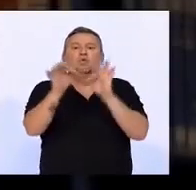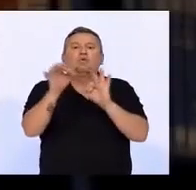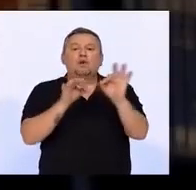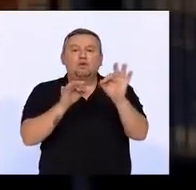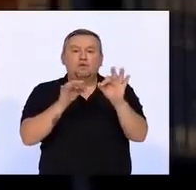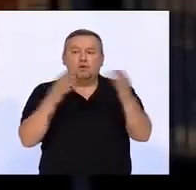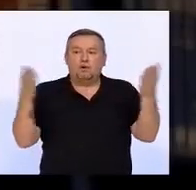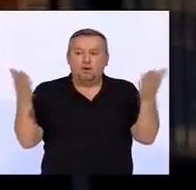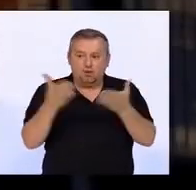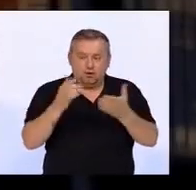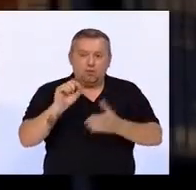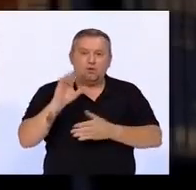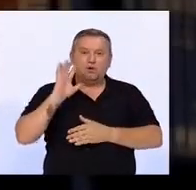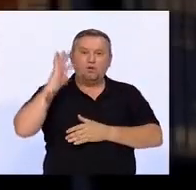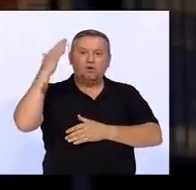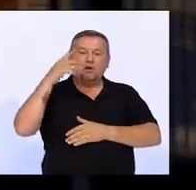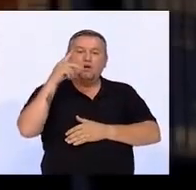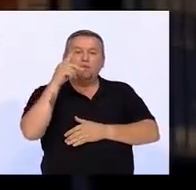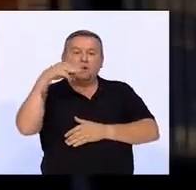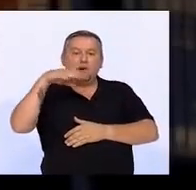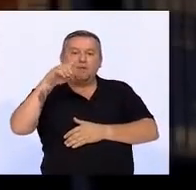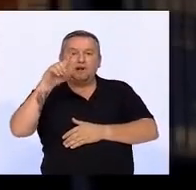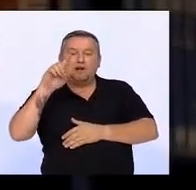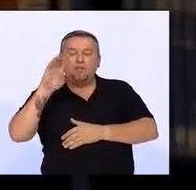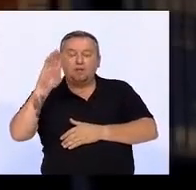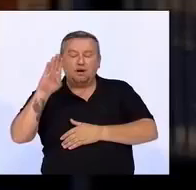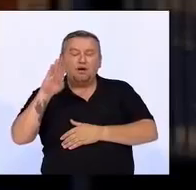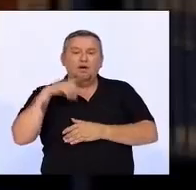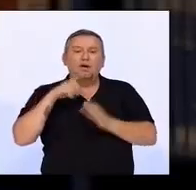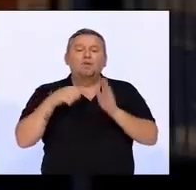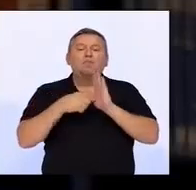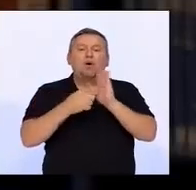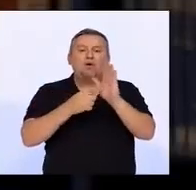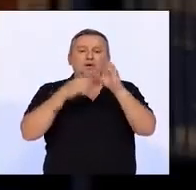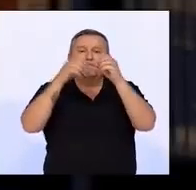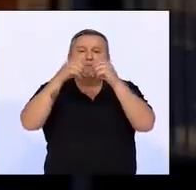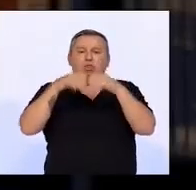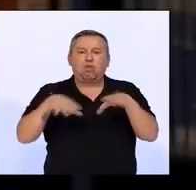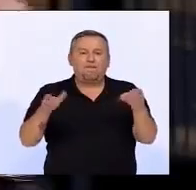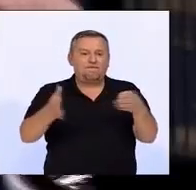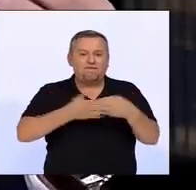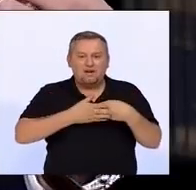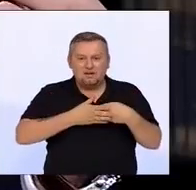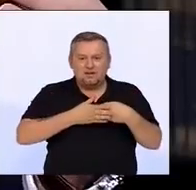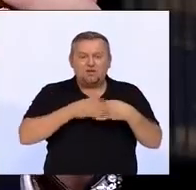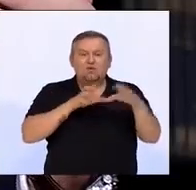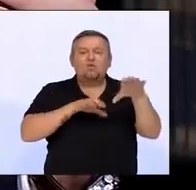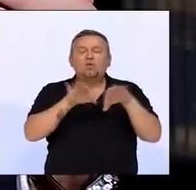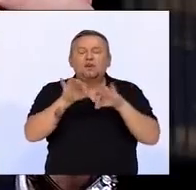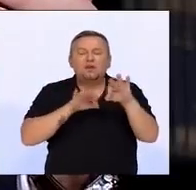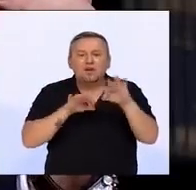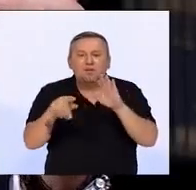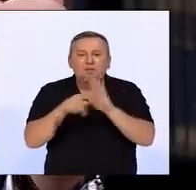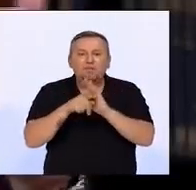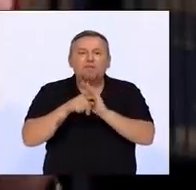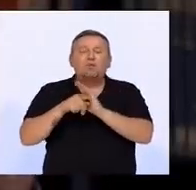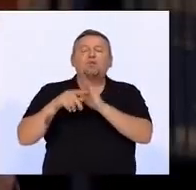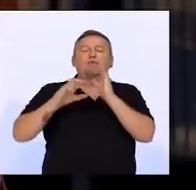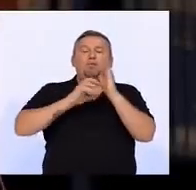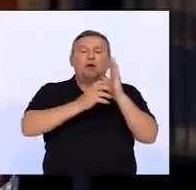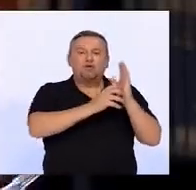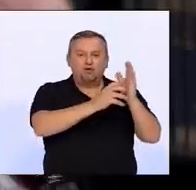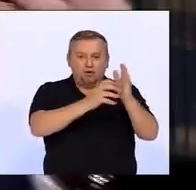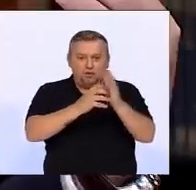acontece no PMDB mostra a falência do sistema partidário, né? Não é só no PMDB. Pega, por exemplo, lá no meu estado,